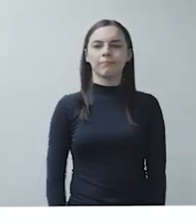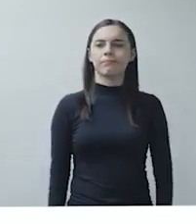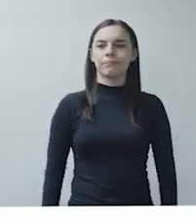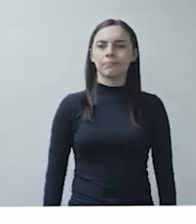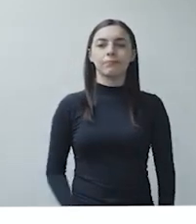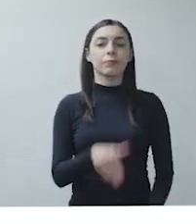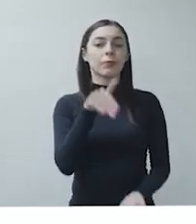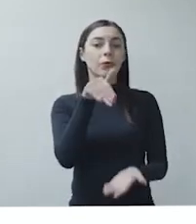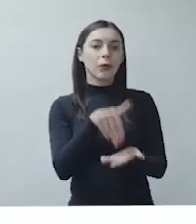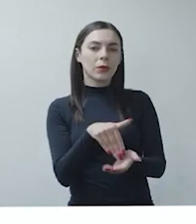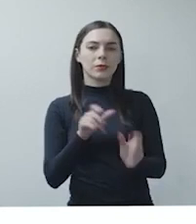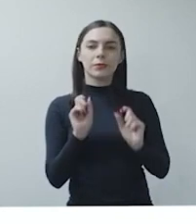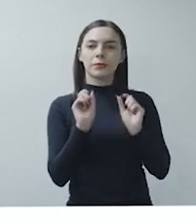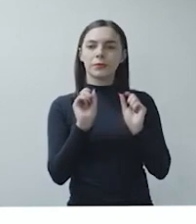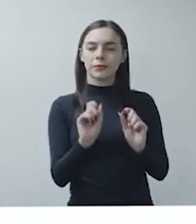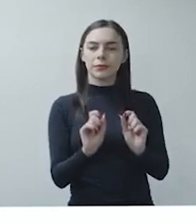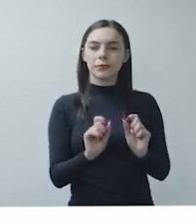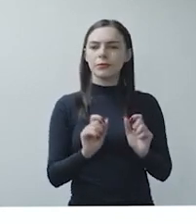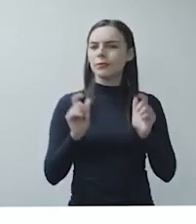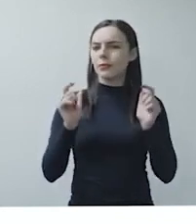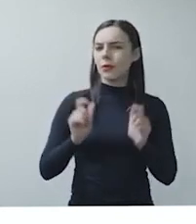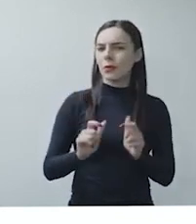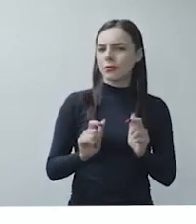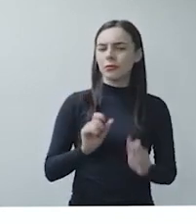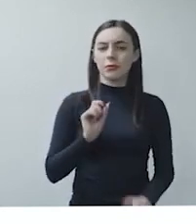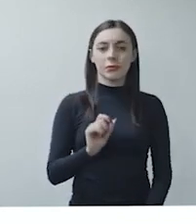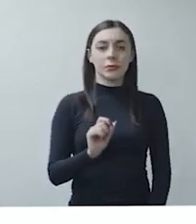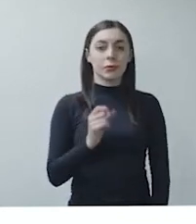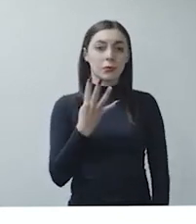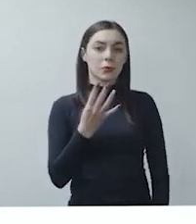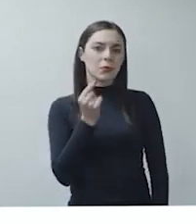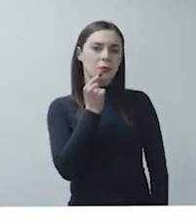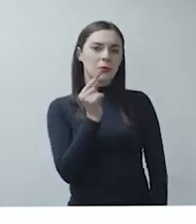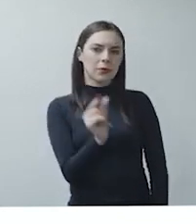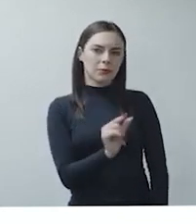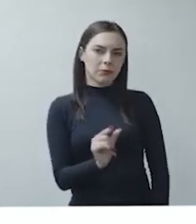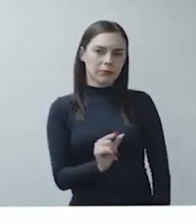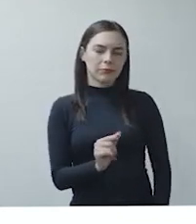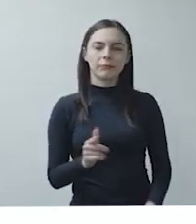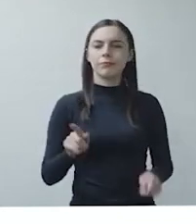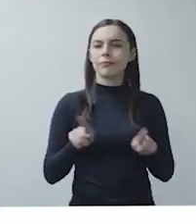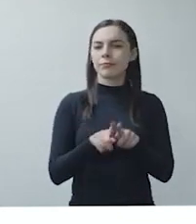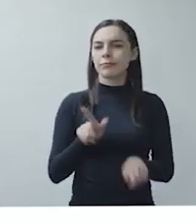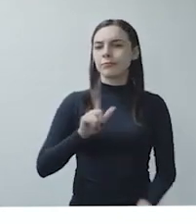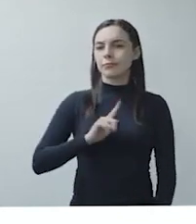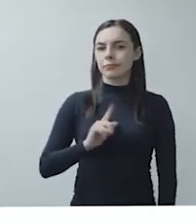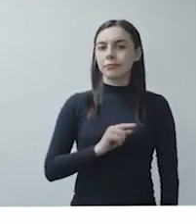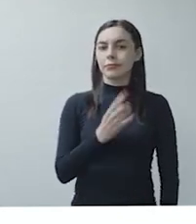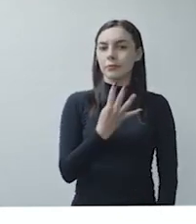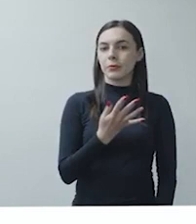E finalizando, onde temos 4 ratinhos, temos também